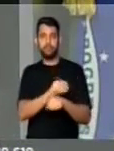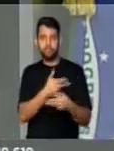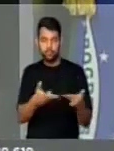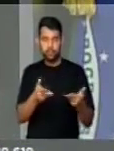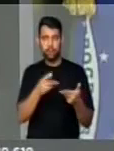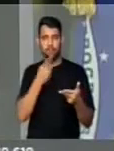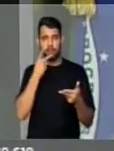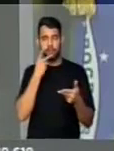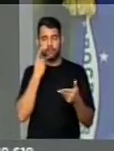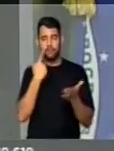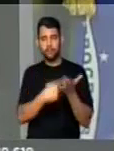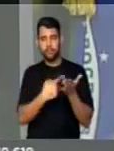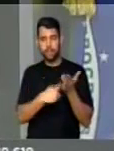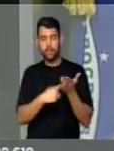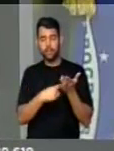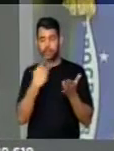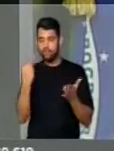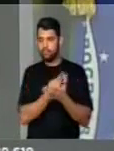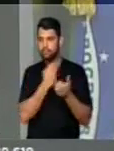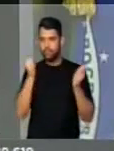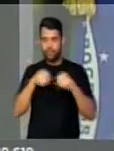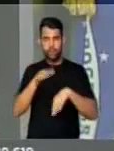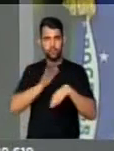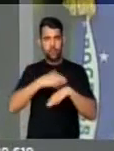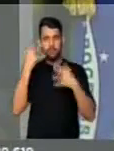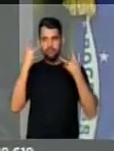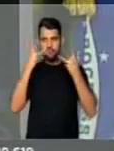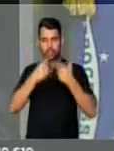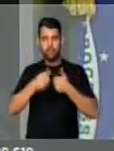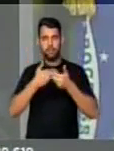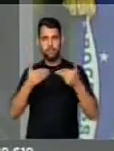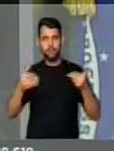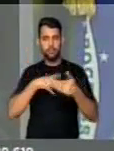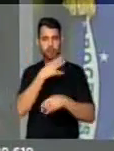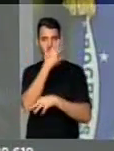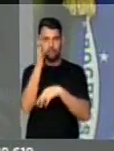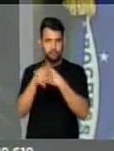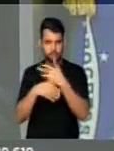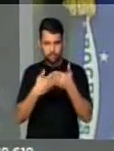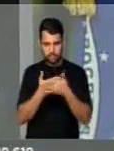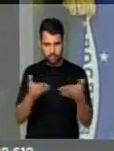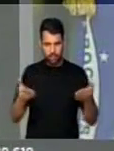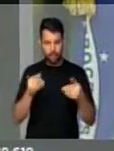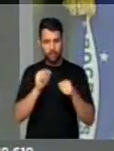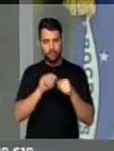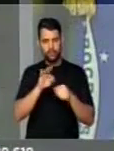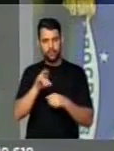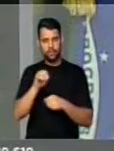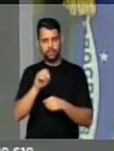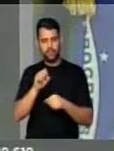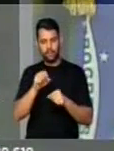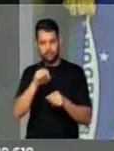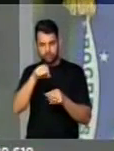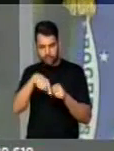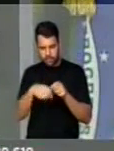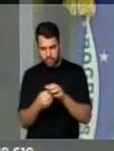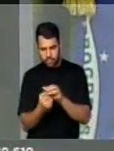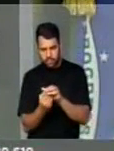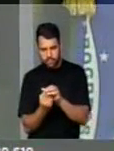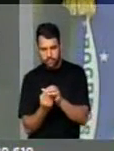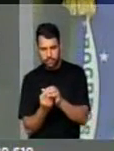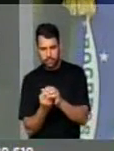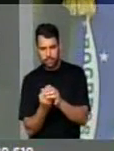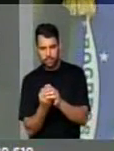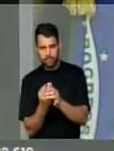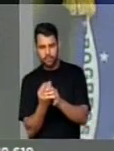da cumplicidade que possibilita um dos mais belos espetáculos da natureza, que é o fenômeno da germinação de uma